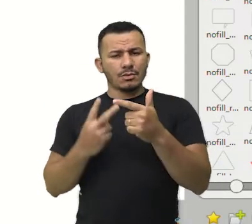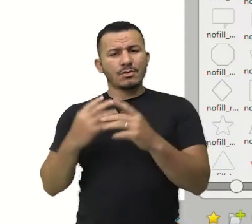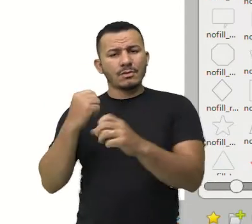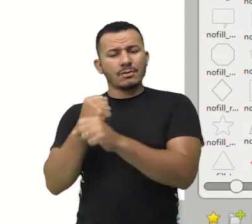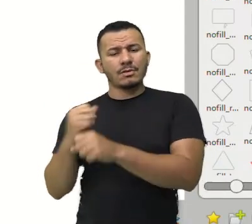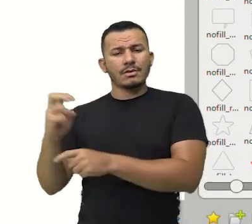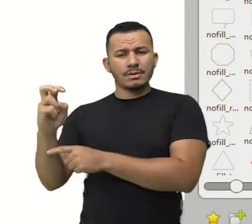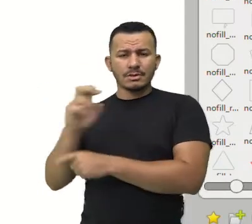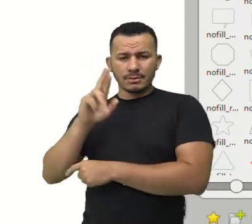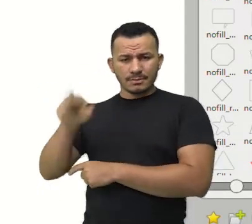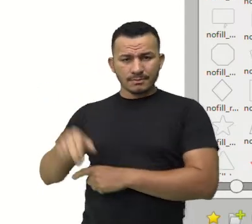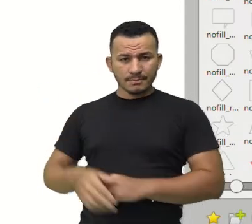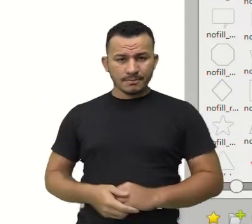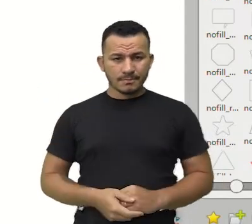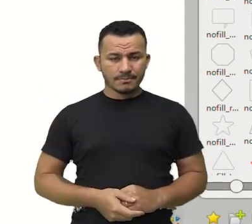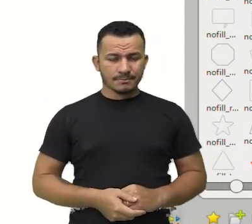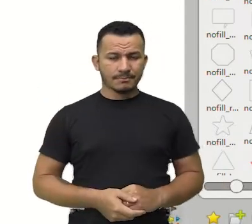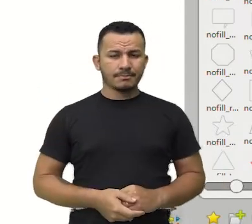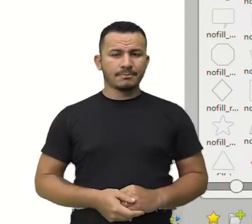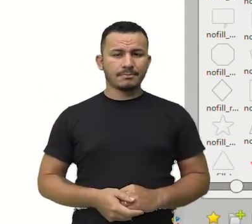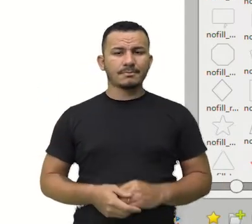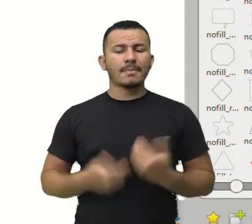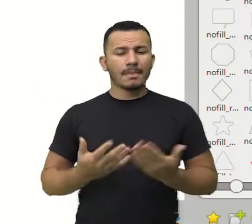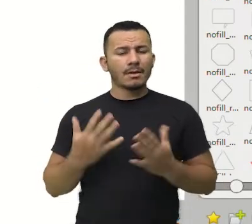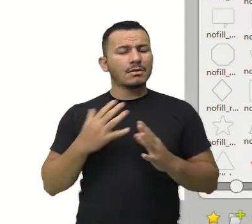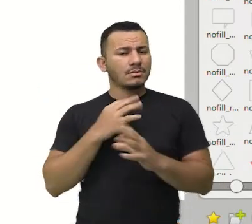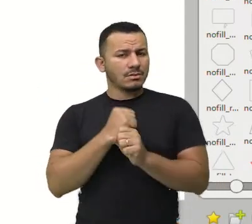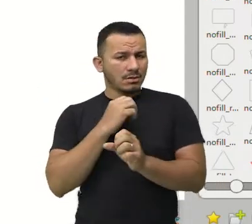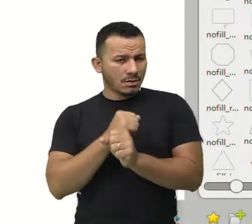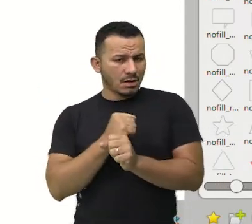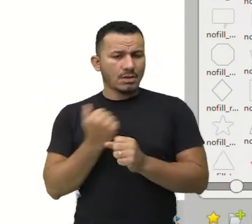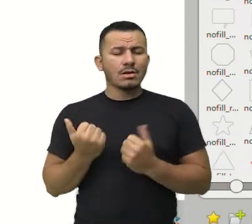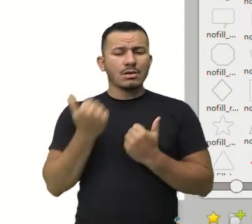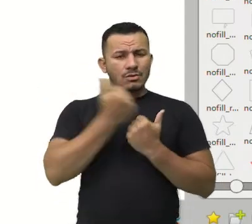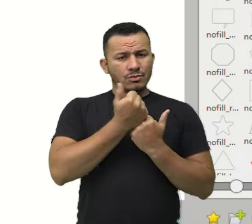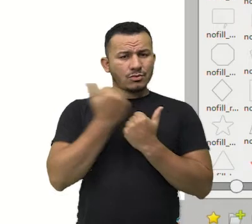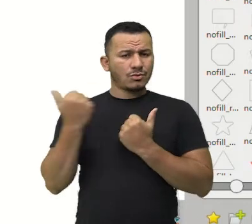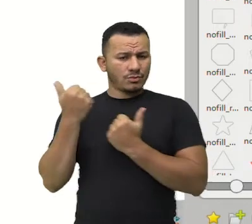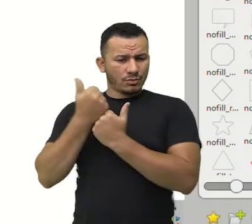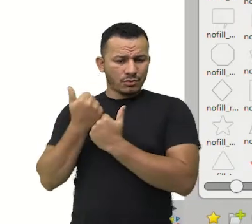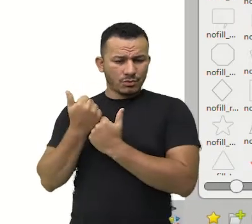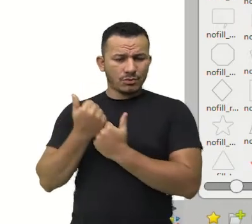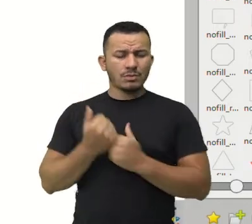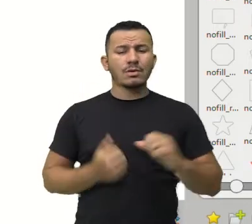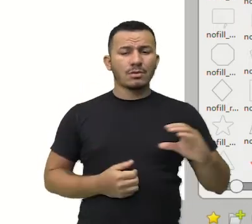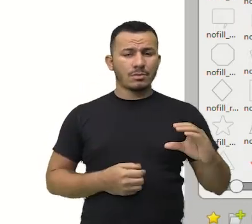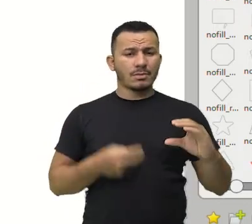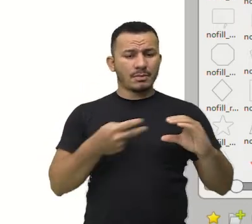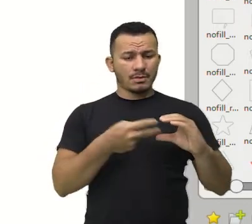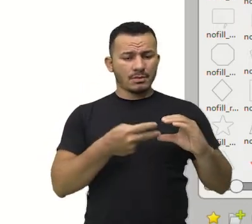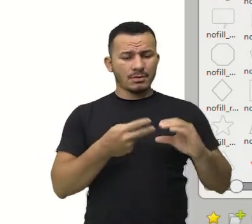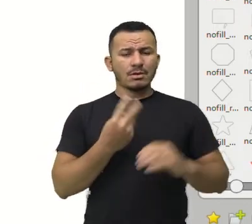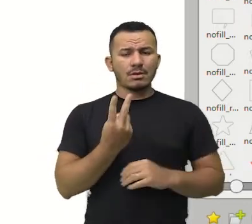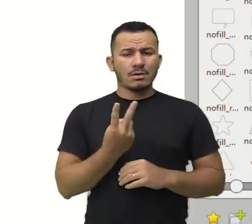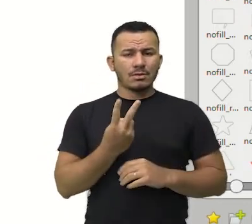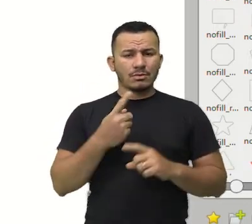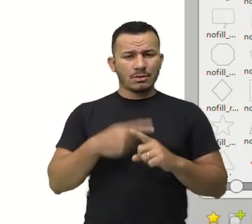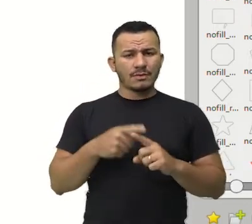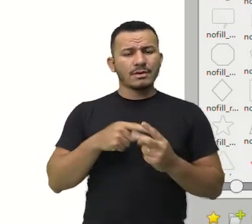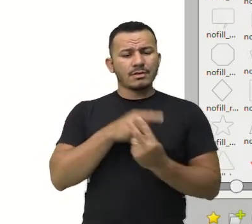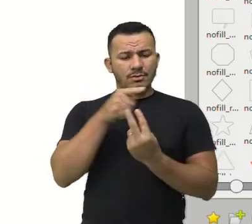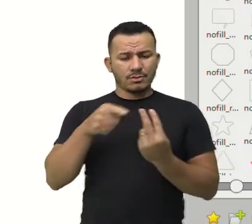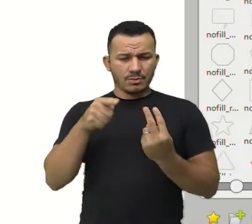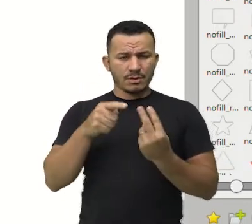por 2, o diâmetro então é 5. Tá legal? Dito isto, pessoal, é só fazer cálculo, substituir na equação, ó.